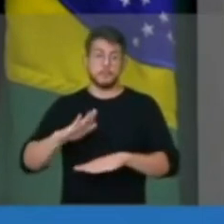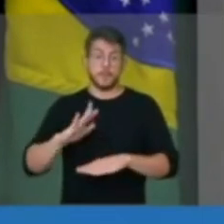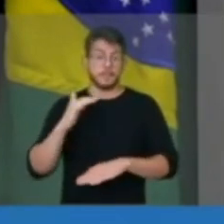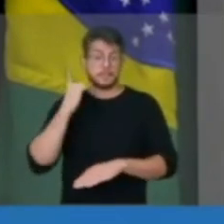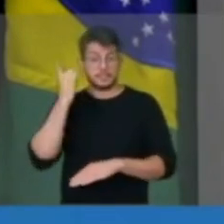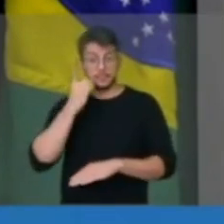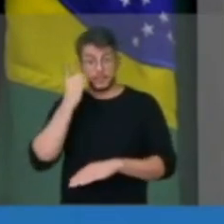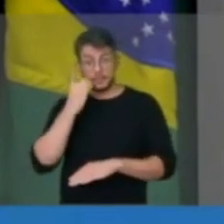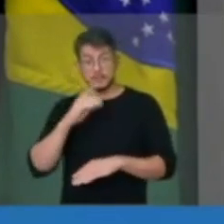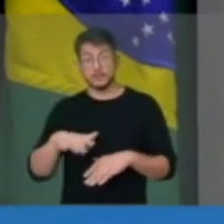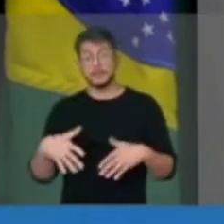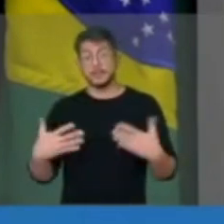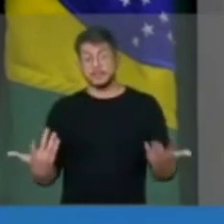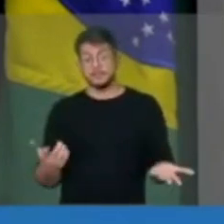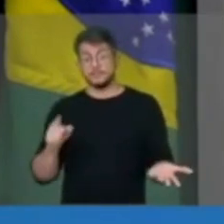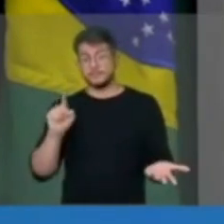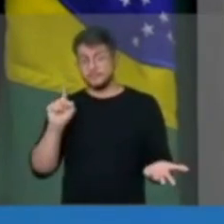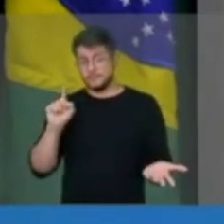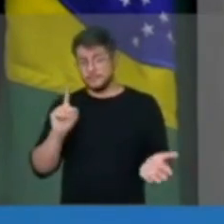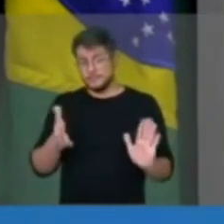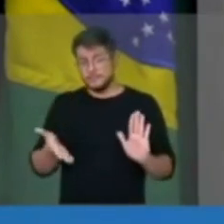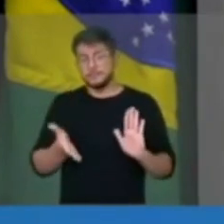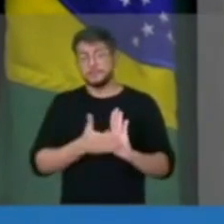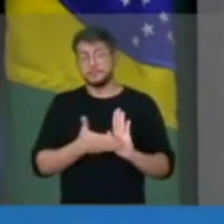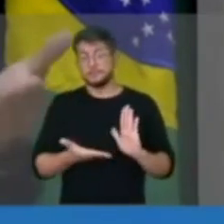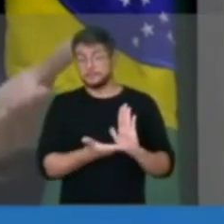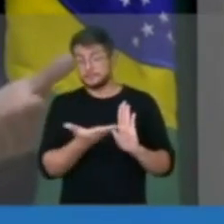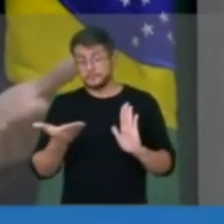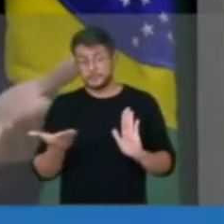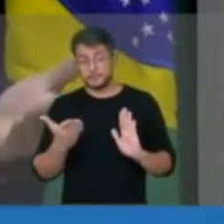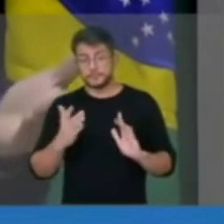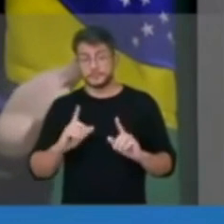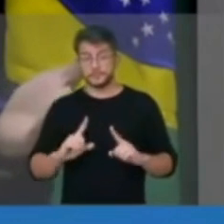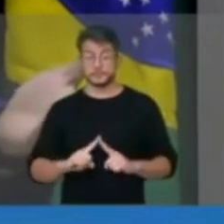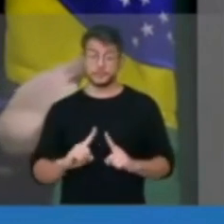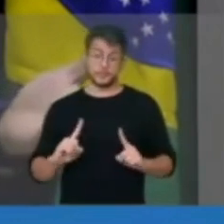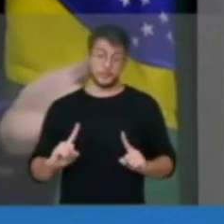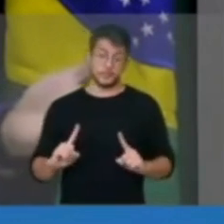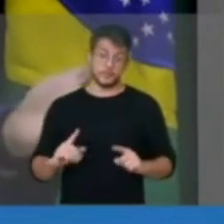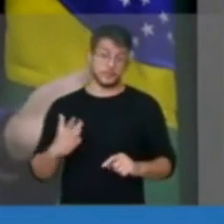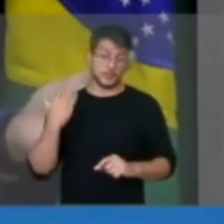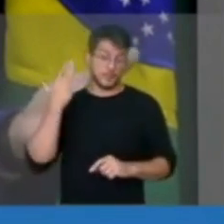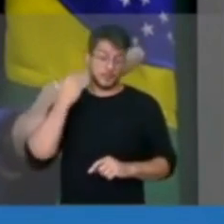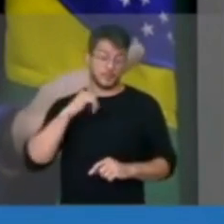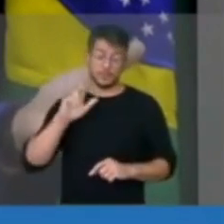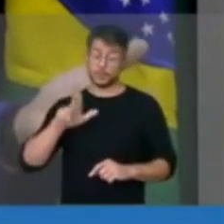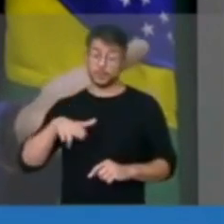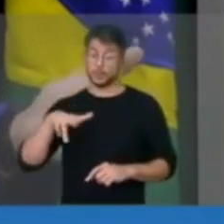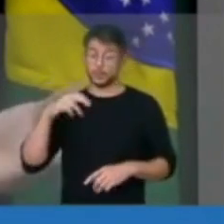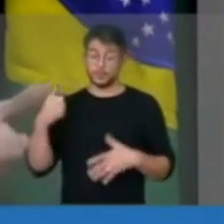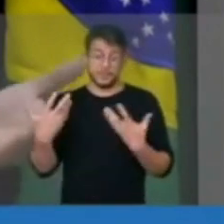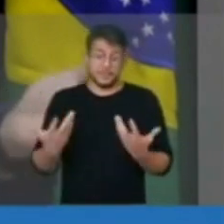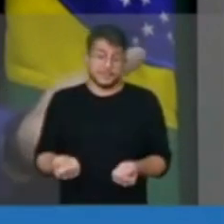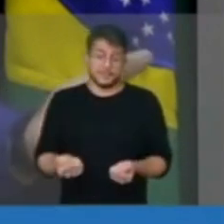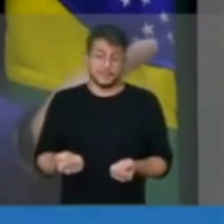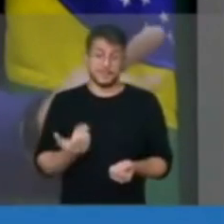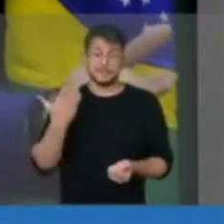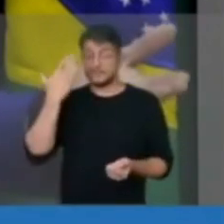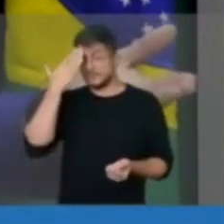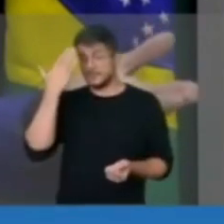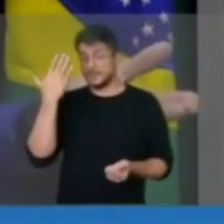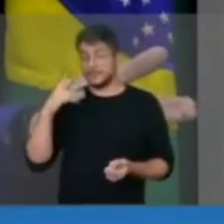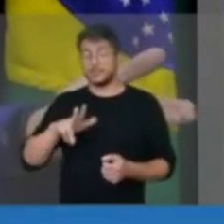gasto. Essa é a proposta que eu coloco para Vossas Excelências. Agora, eu sei que isso nunca vai passar no plenário dessa casa. Eu sei que a gente nunca